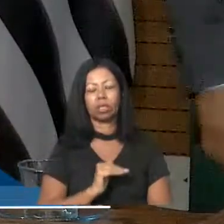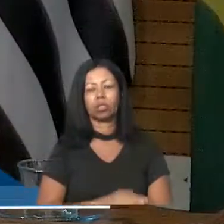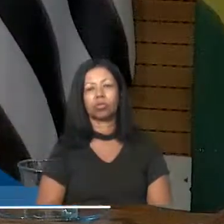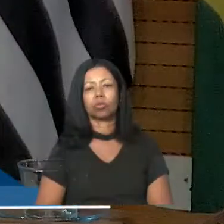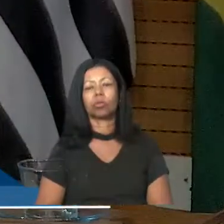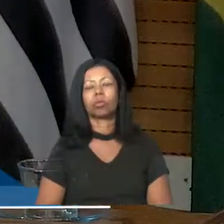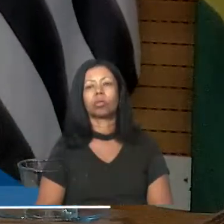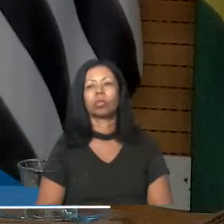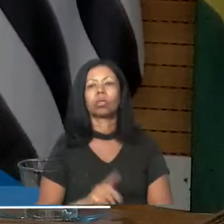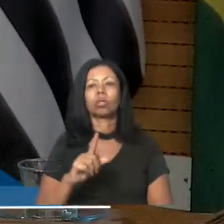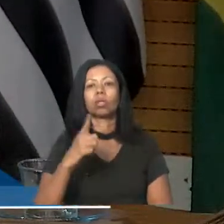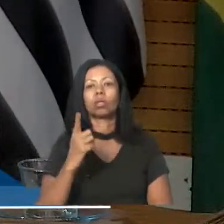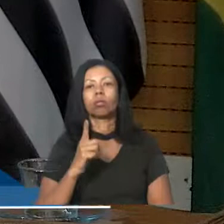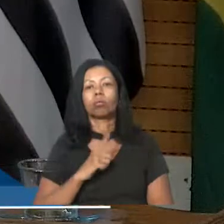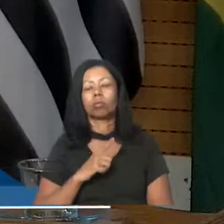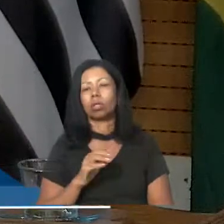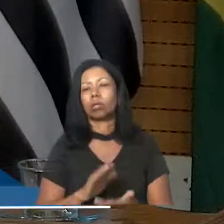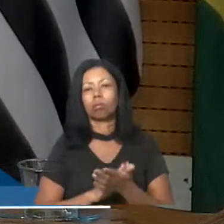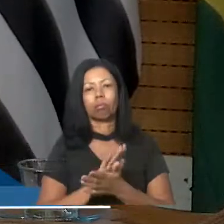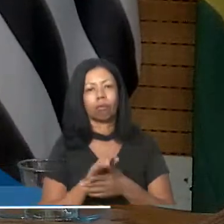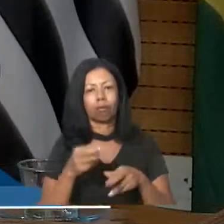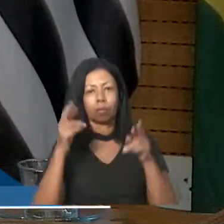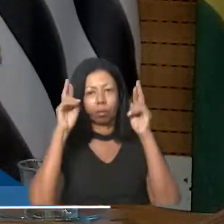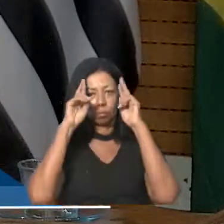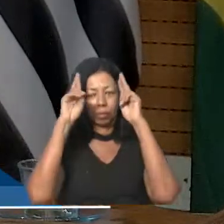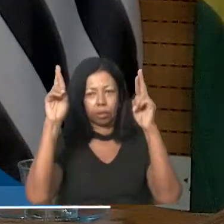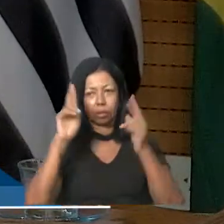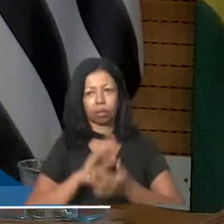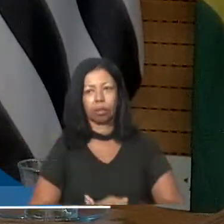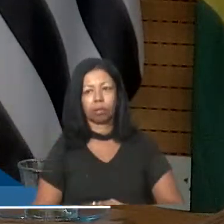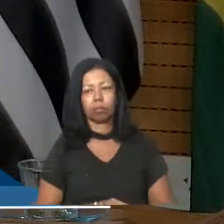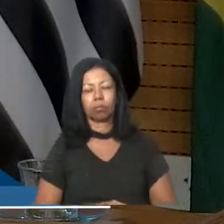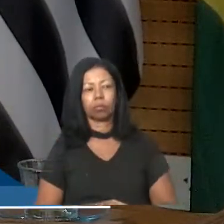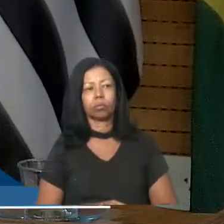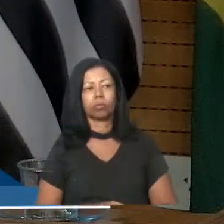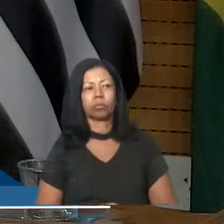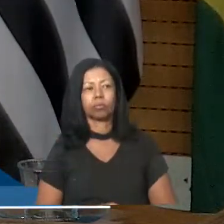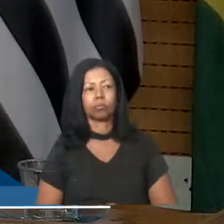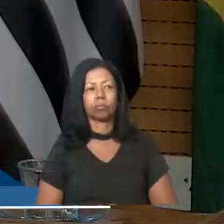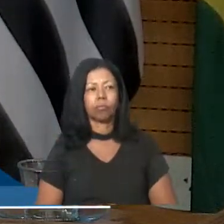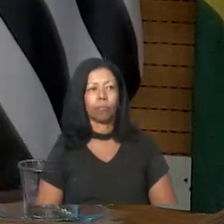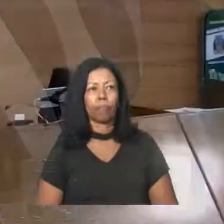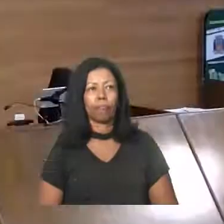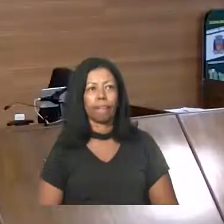nem sequer têm os seus benefícios respeitados. Eu vou continuar a falar, senhor presidente.